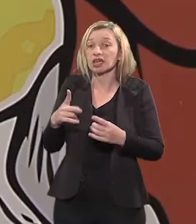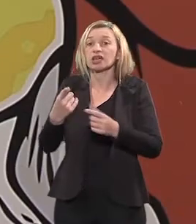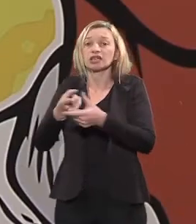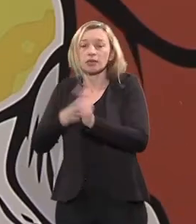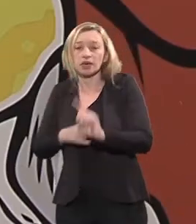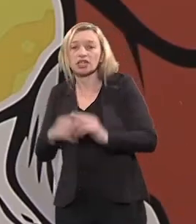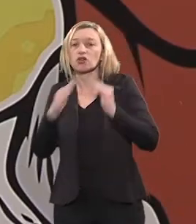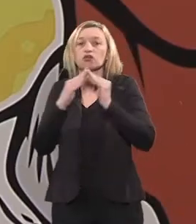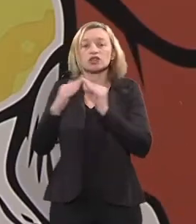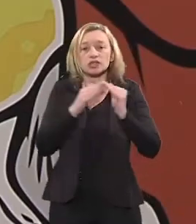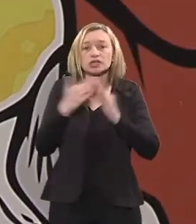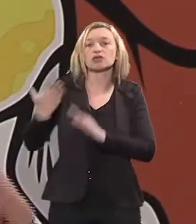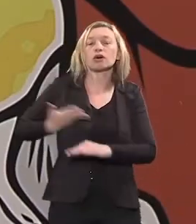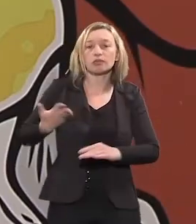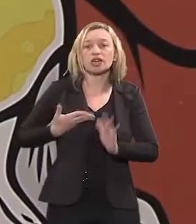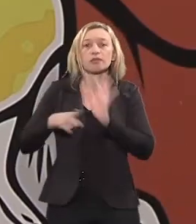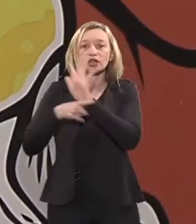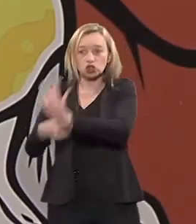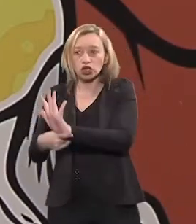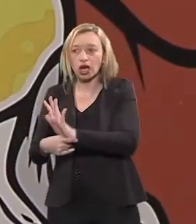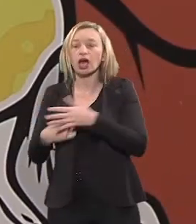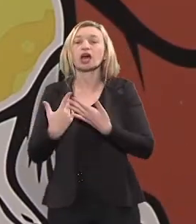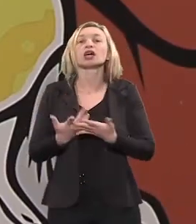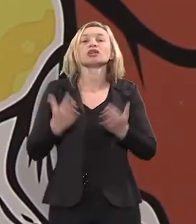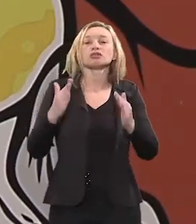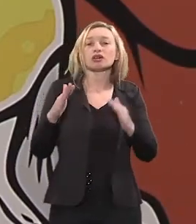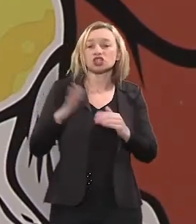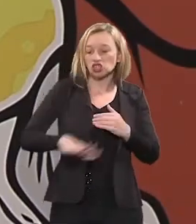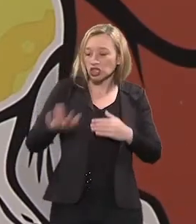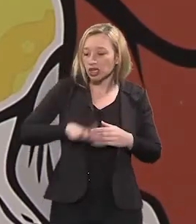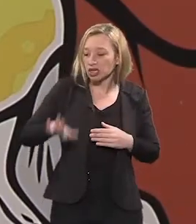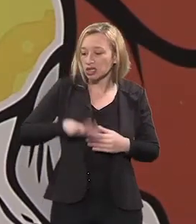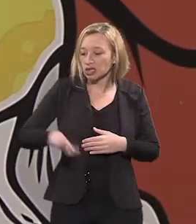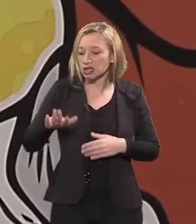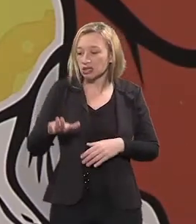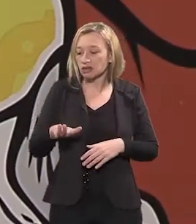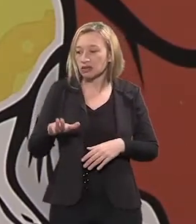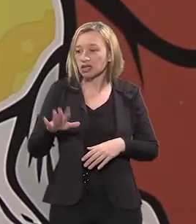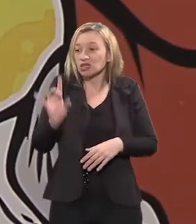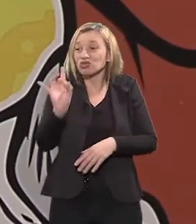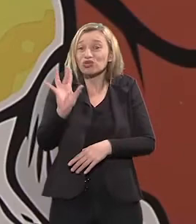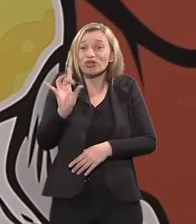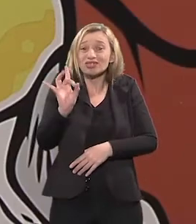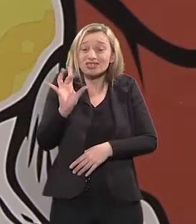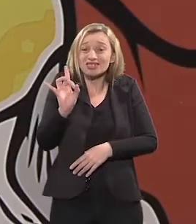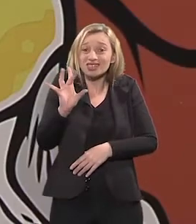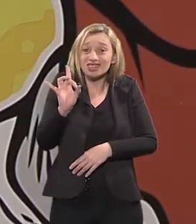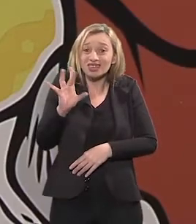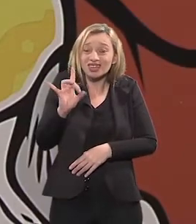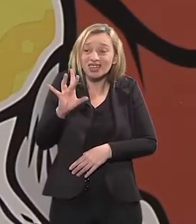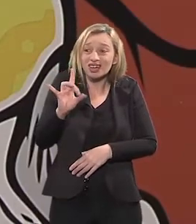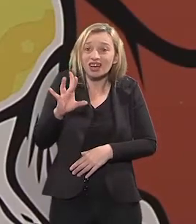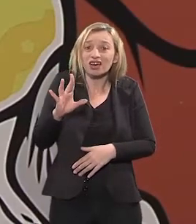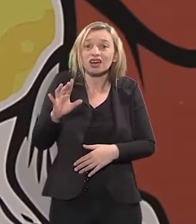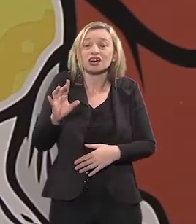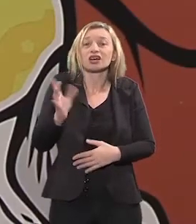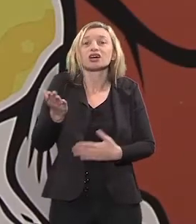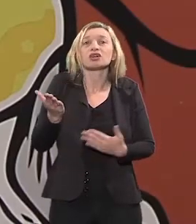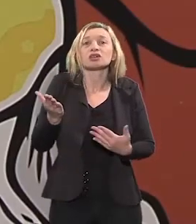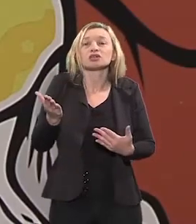de um vizinho, ou de uma amiga, ou de alguém que vai ajudar. Então essas crianças ficam muito mais vulneráveis,